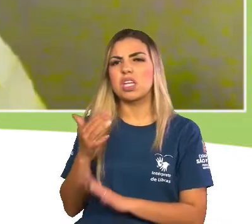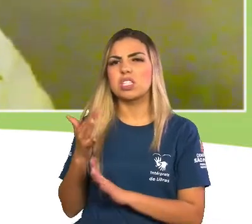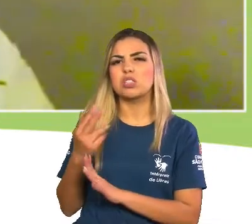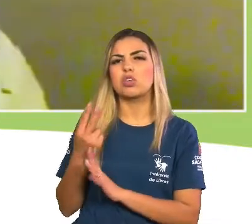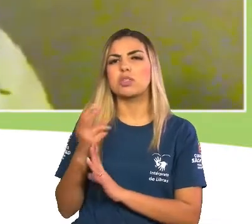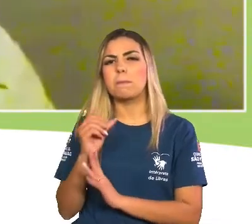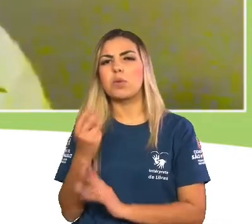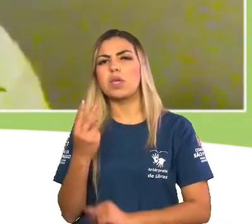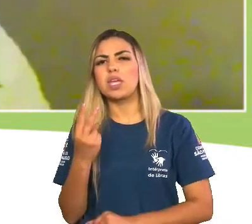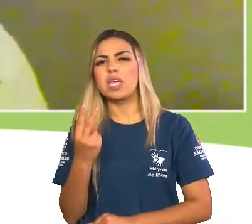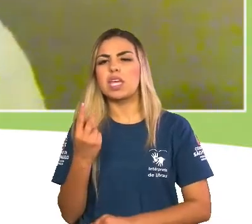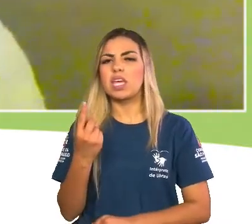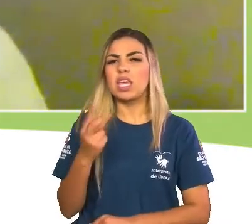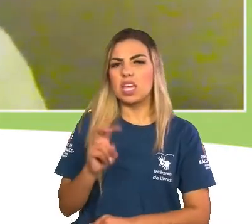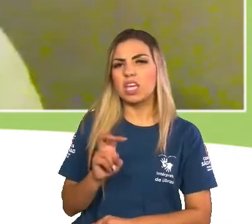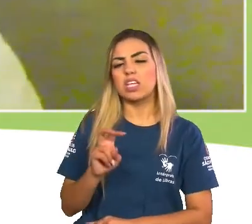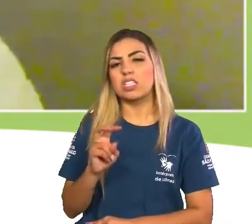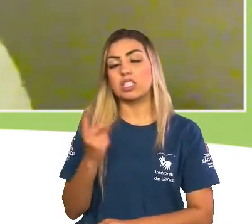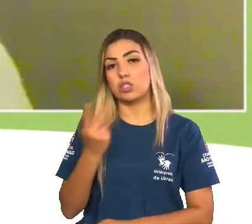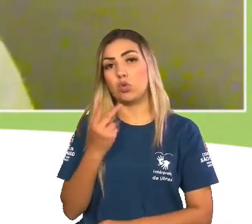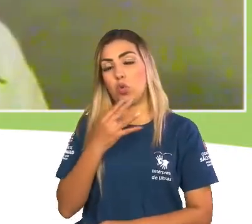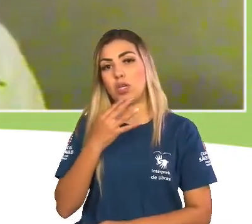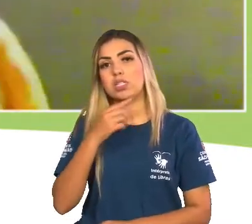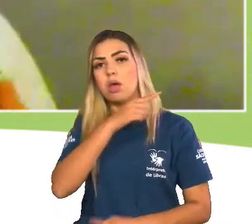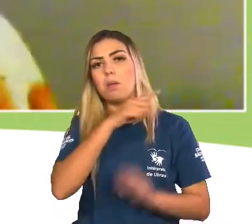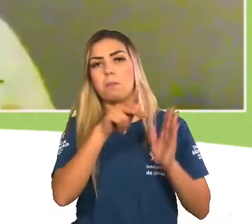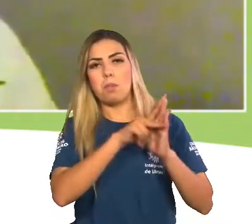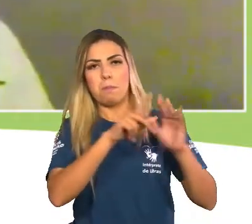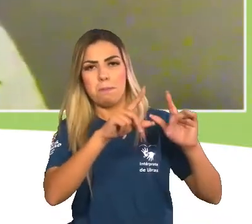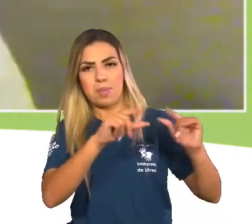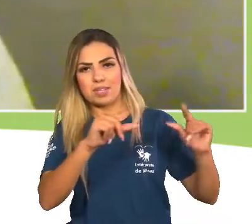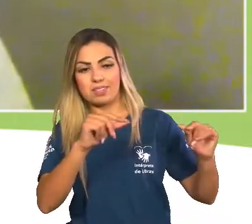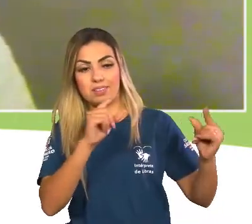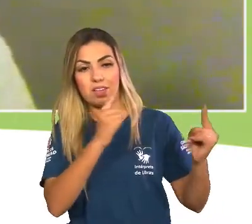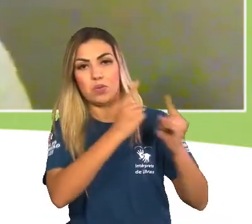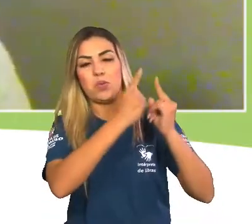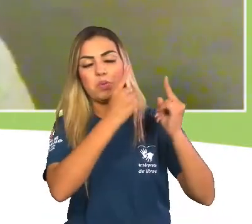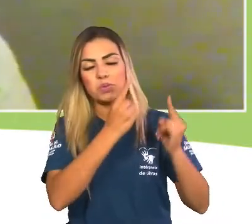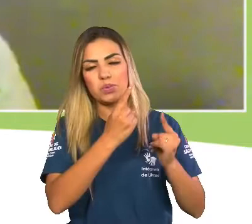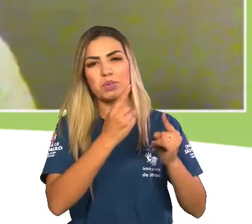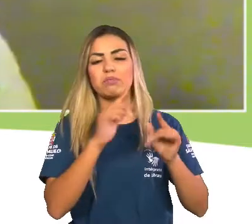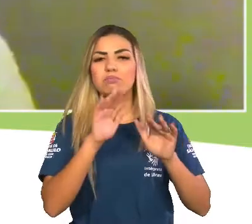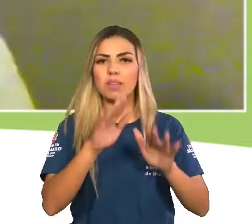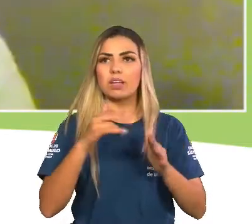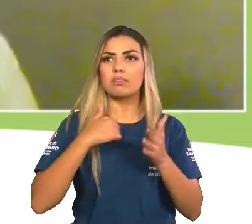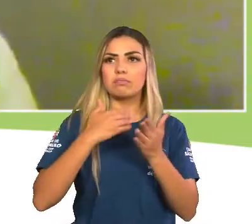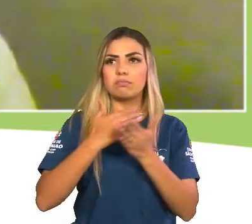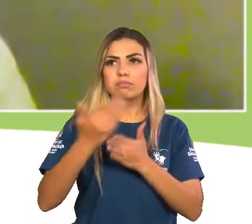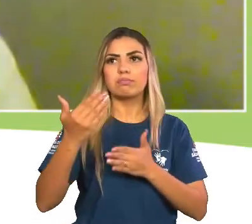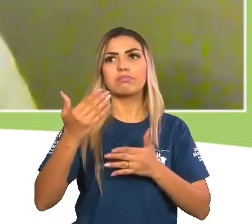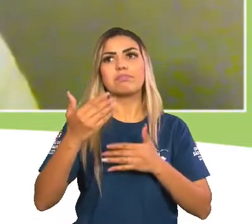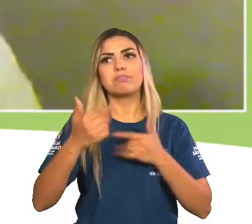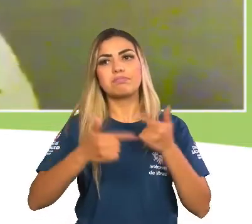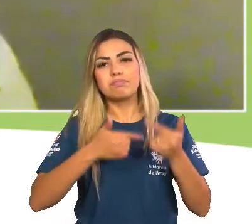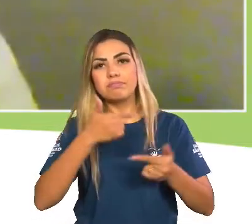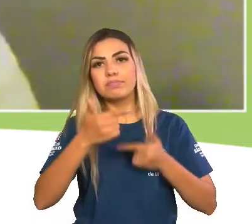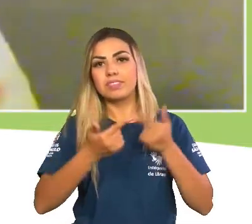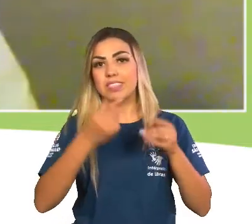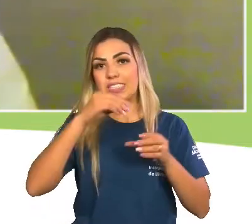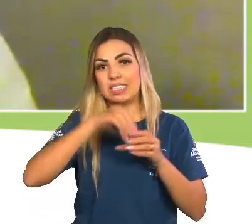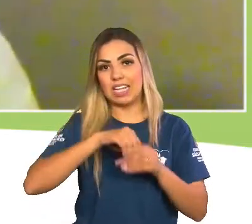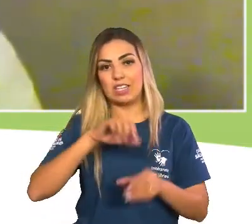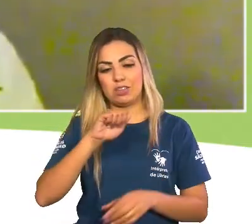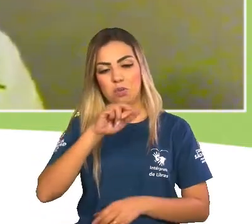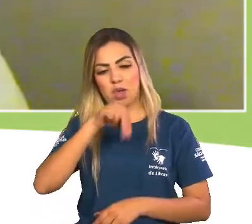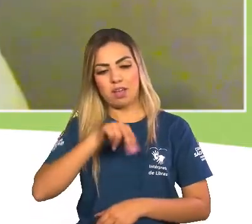2016, durante a minha etapa de graduação em Brasília. Mas eu tive essa oportunidade de começar a iniciar um estágio na Anvisa, foi onde eu conheci